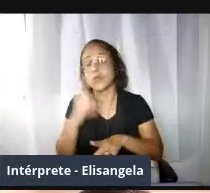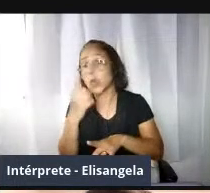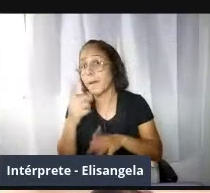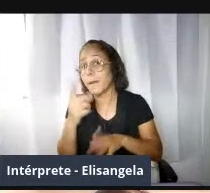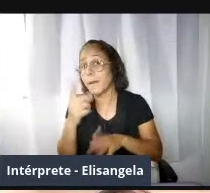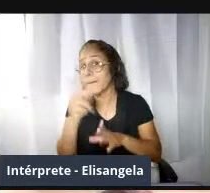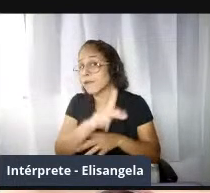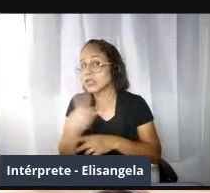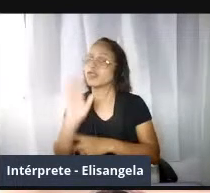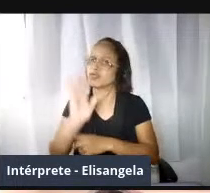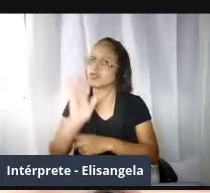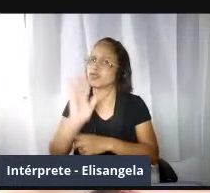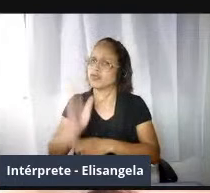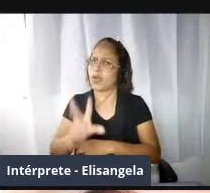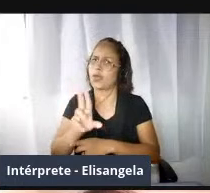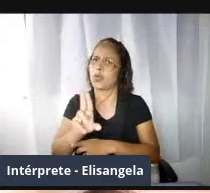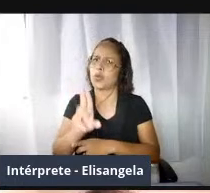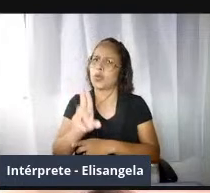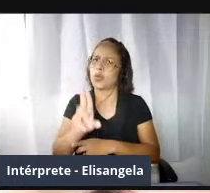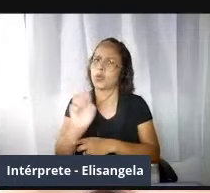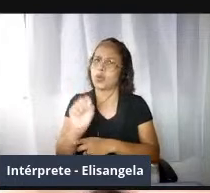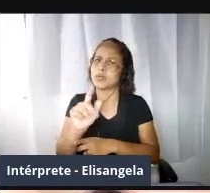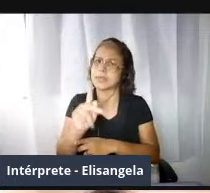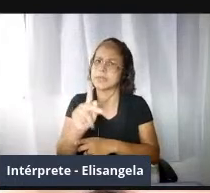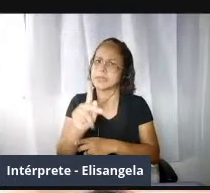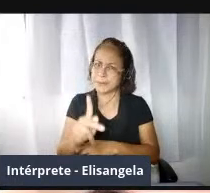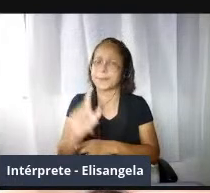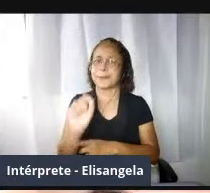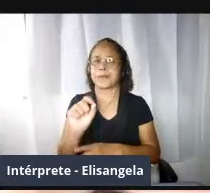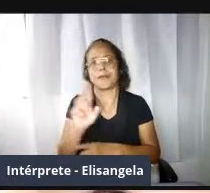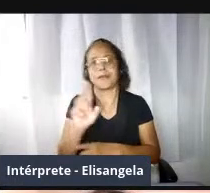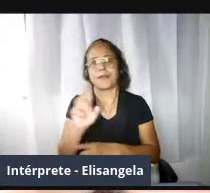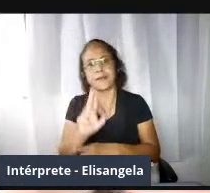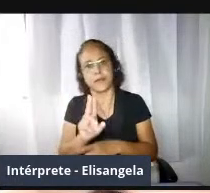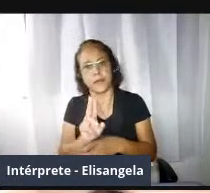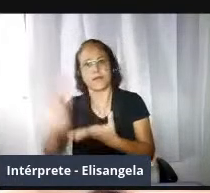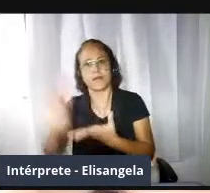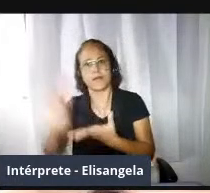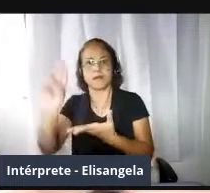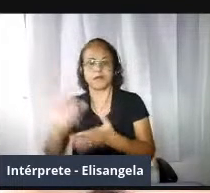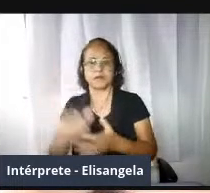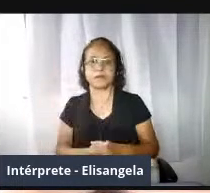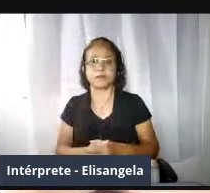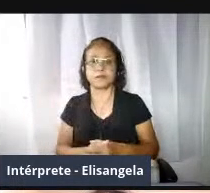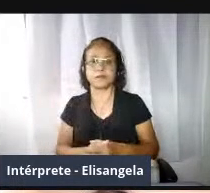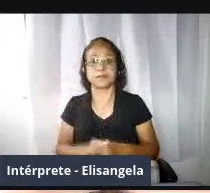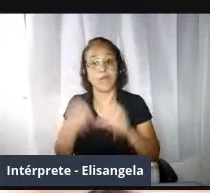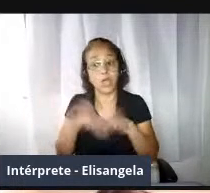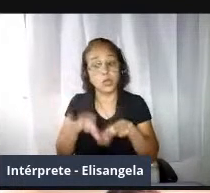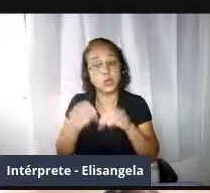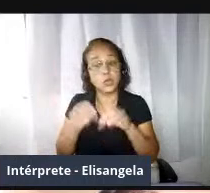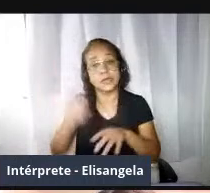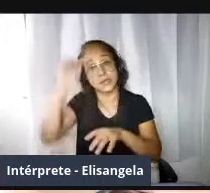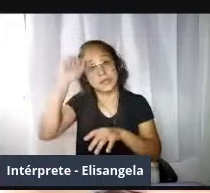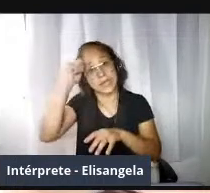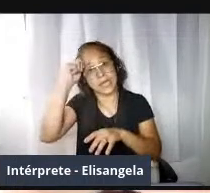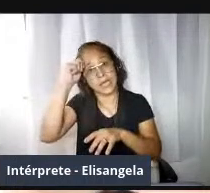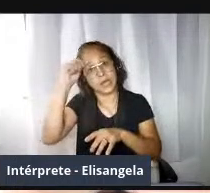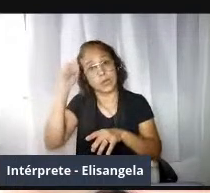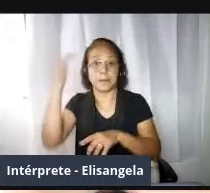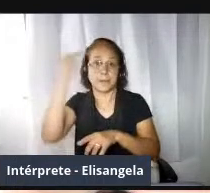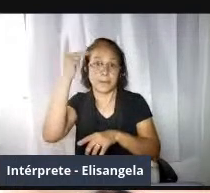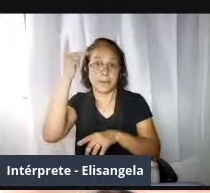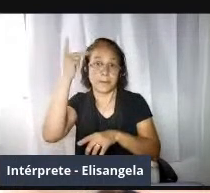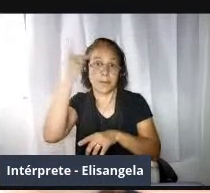USP, que é o artigo A Escolarização da População Negra na Cidade de São Paulo nas primeiras décadas do século, no caso do